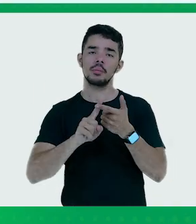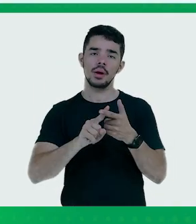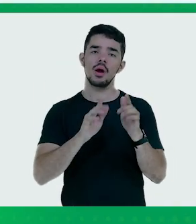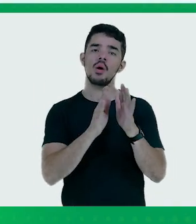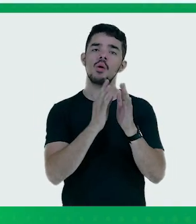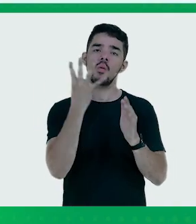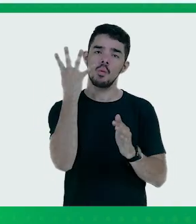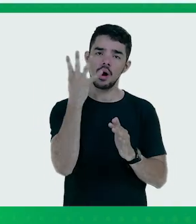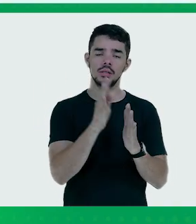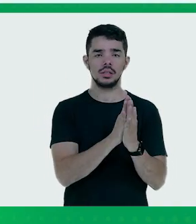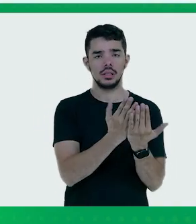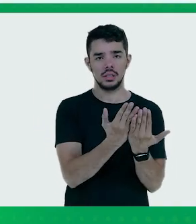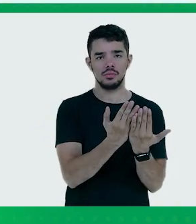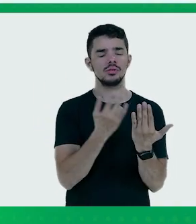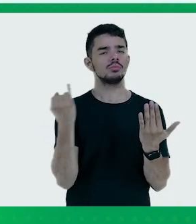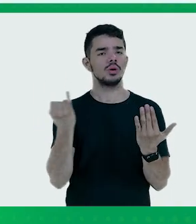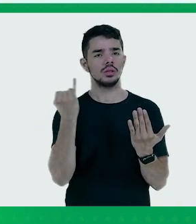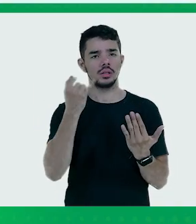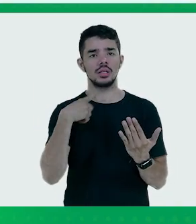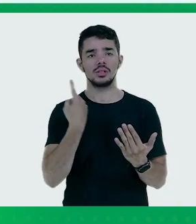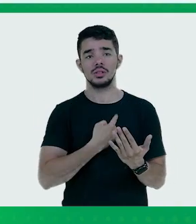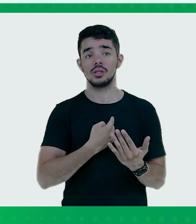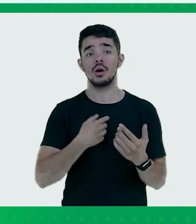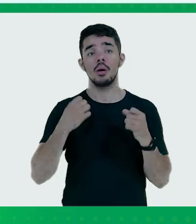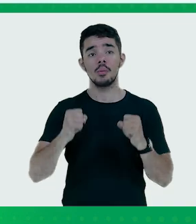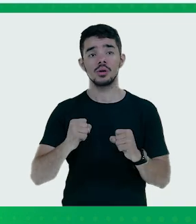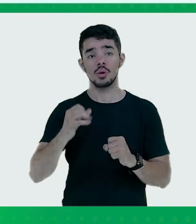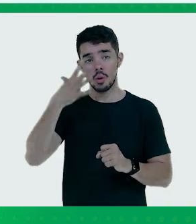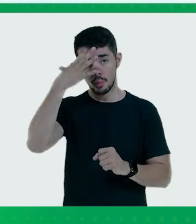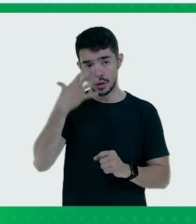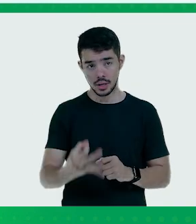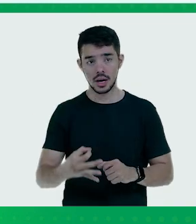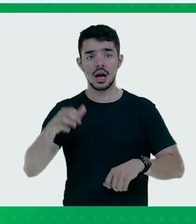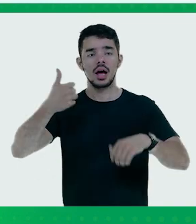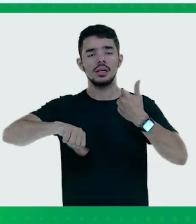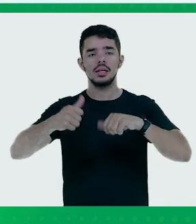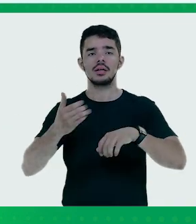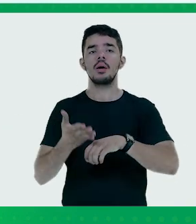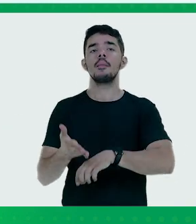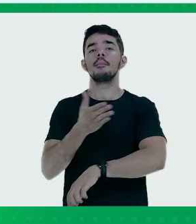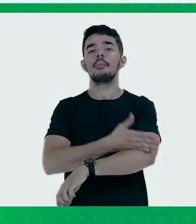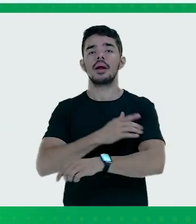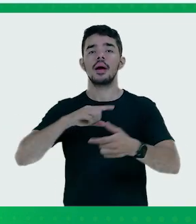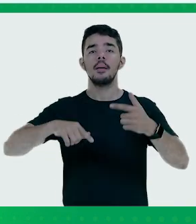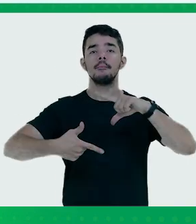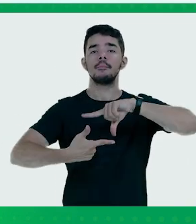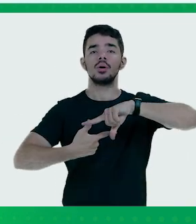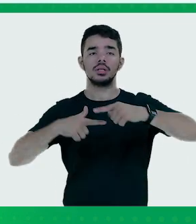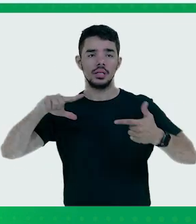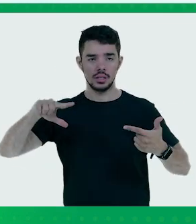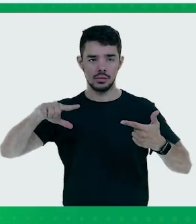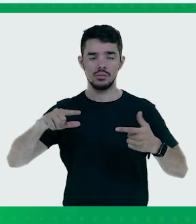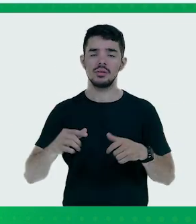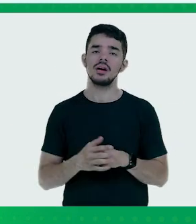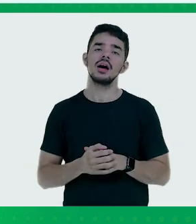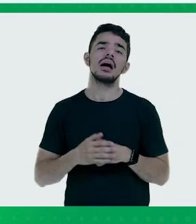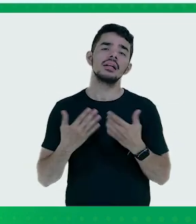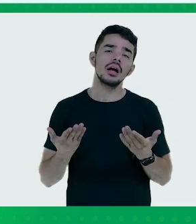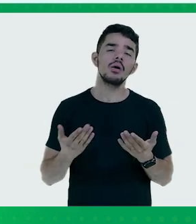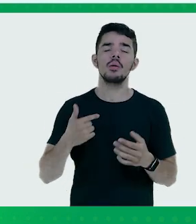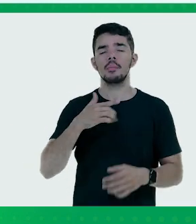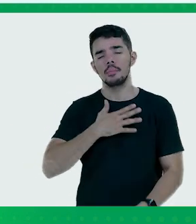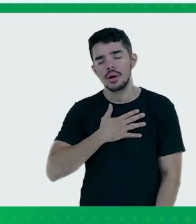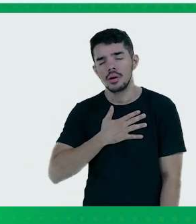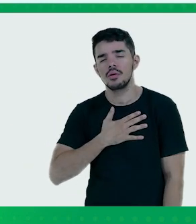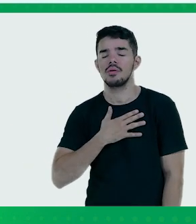obras fundamentais para que possamos compreender e analisar o pré-modernismo. Primeiramente, um dos meus